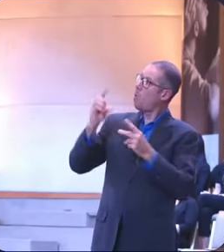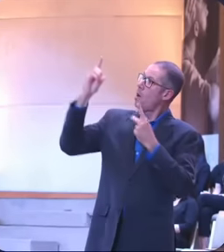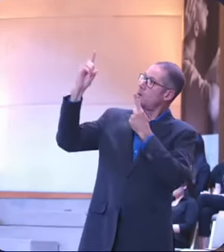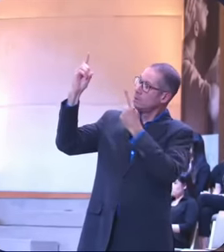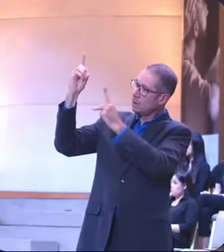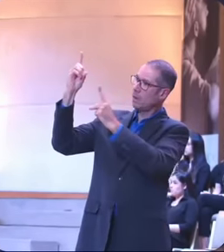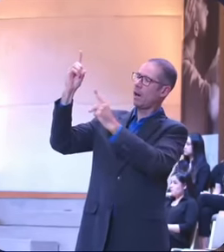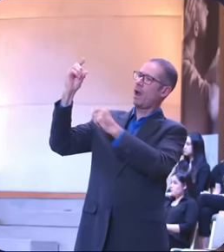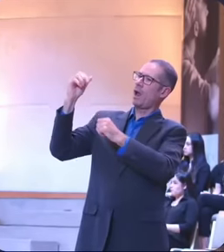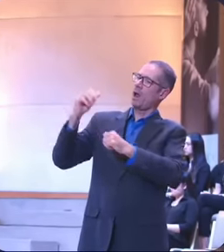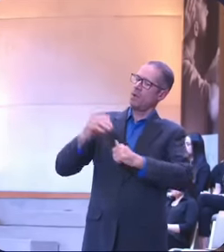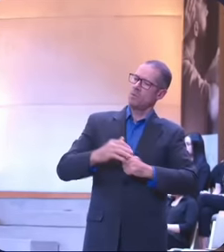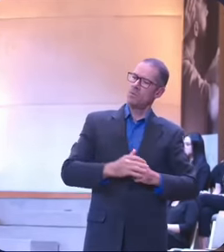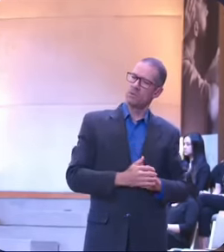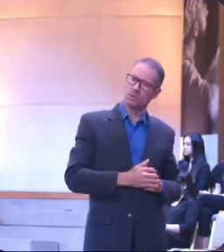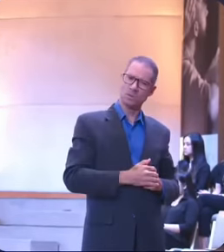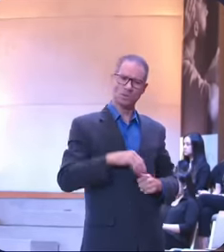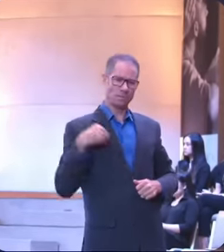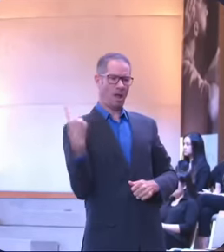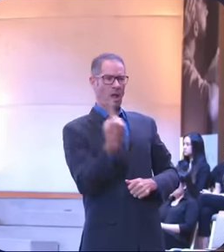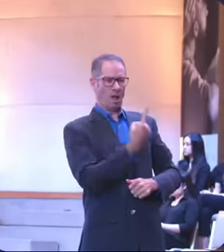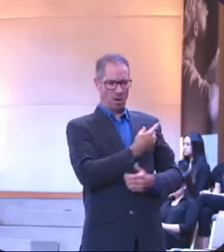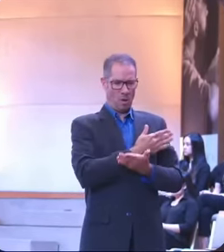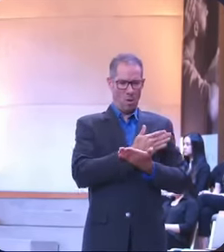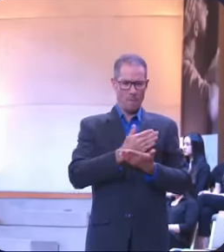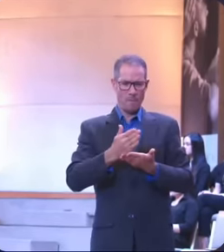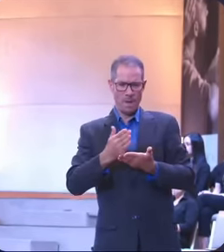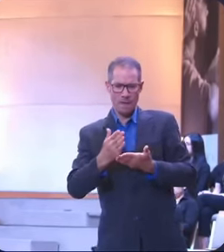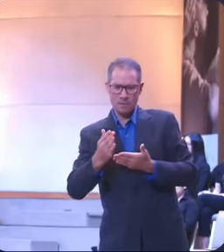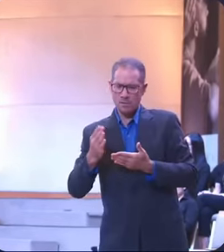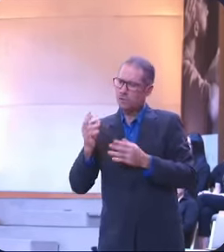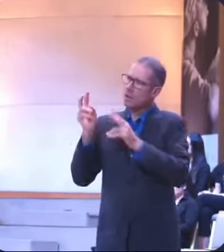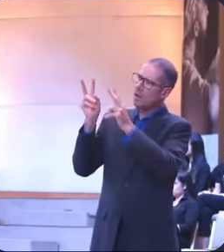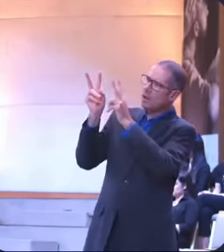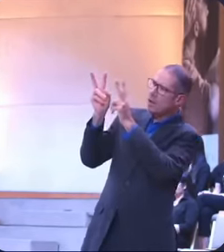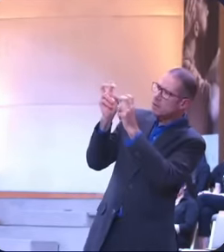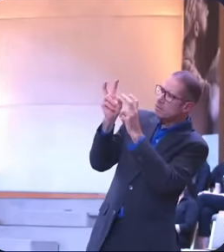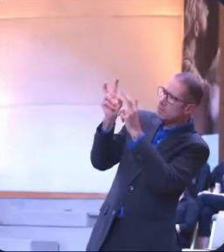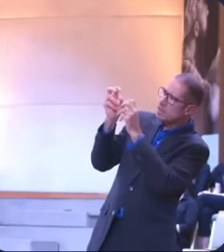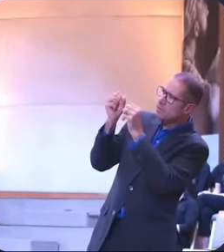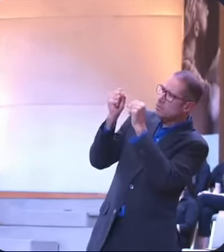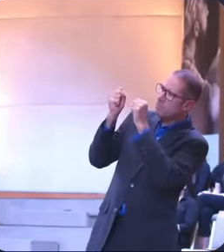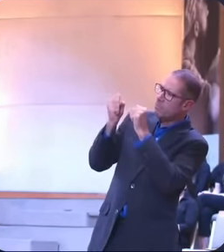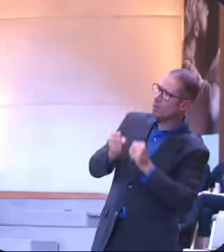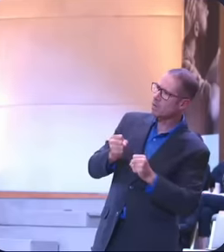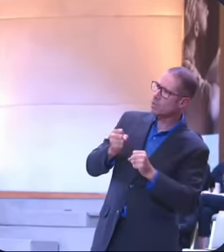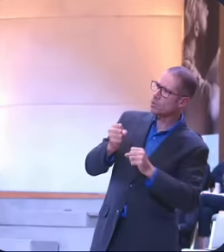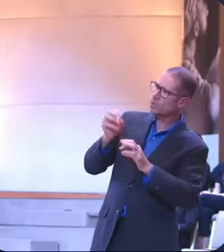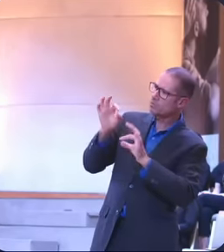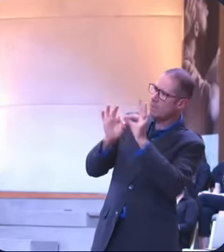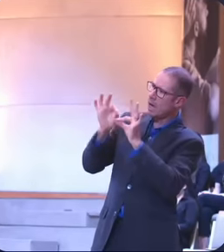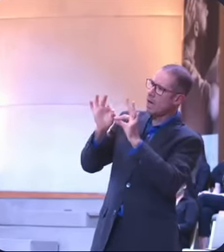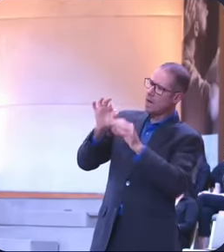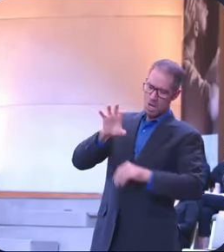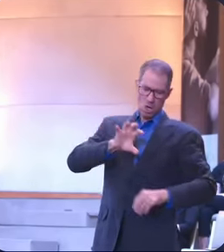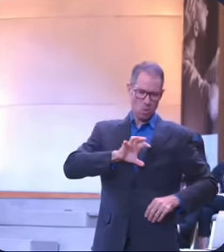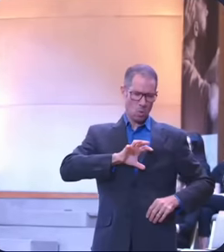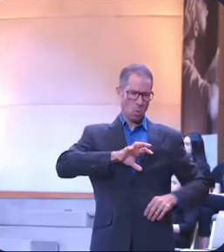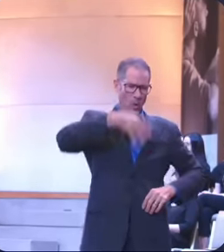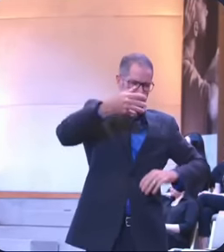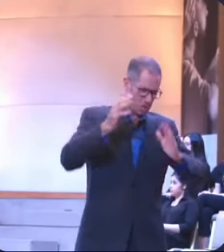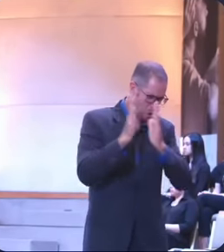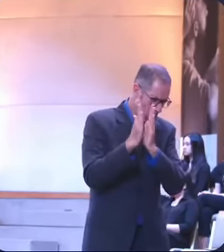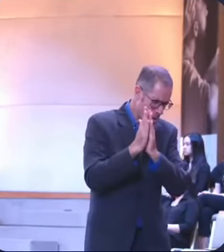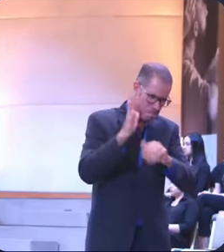Deus. E quando a gente começa a ver como Deus age, como Ele é poderoso, a gente vai tomando coragem de orar